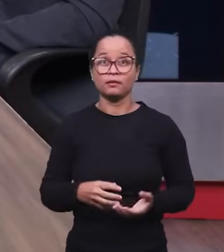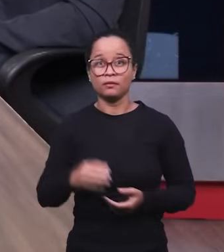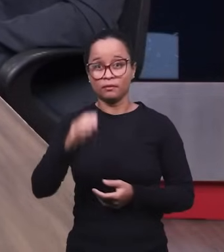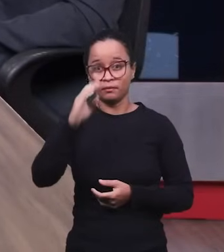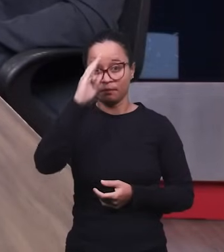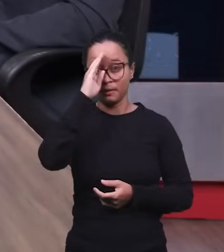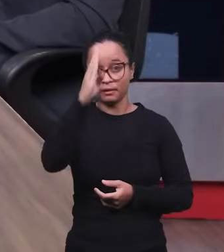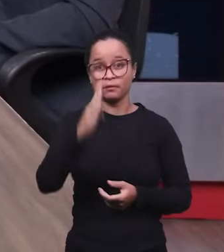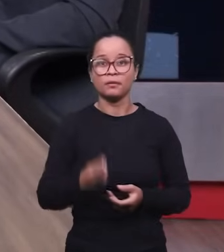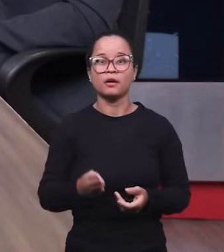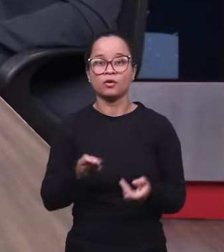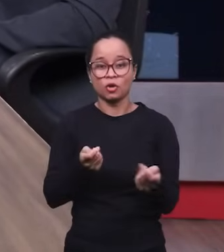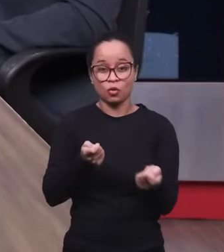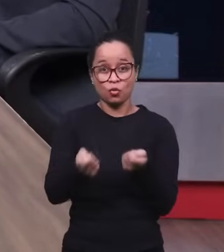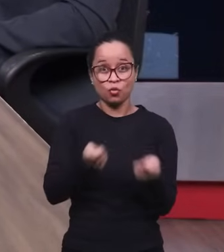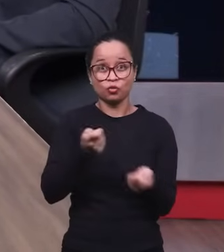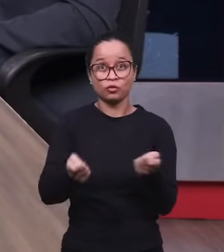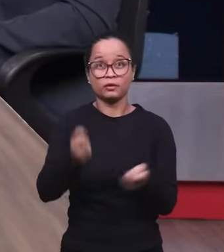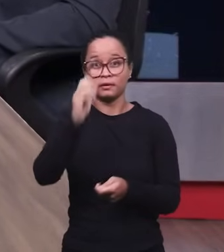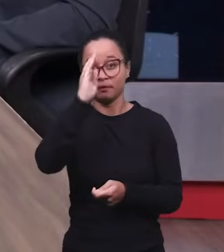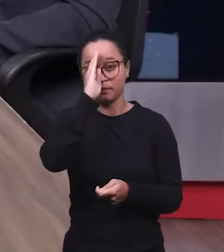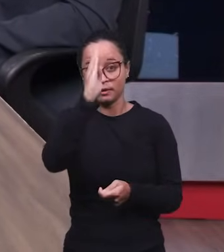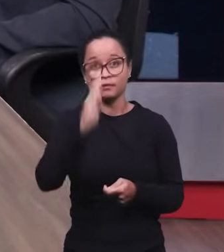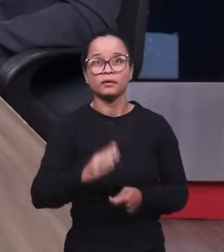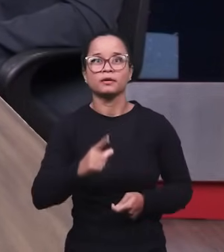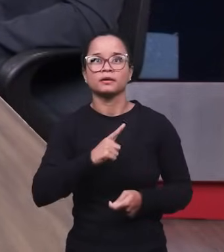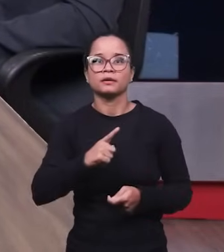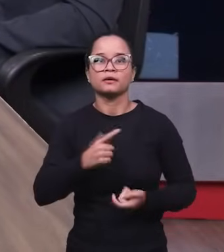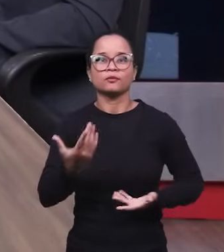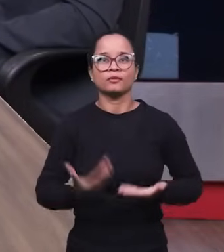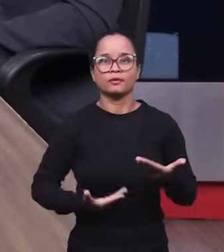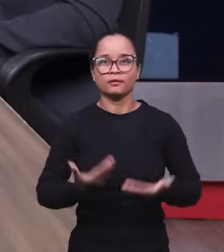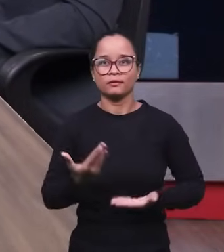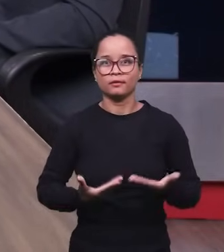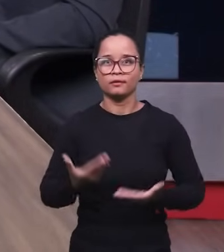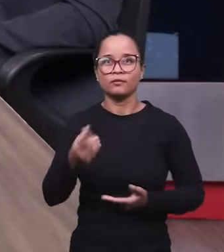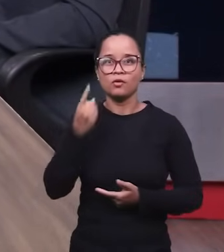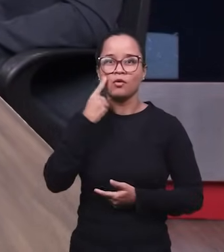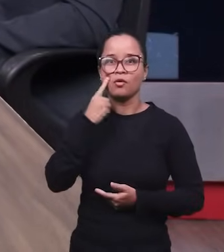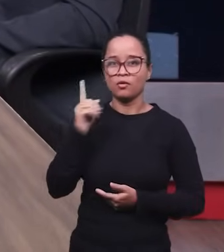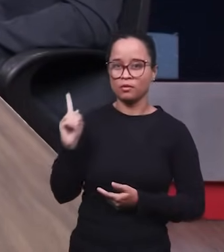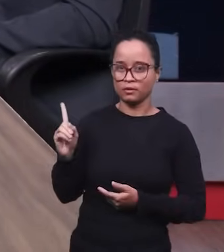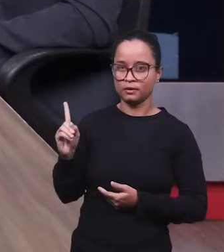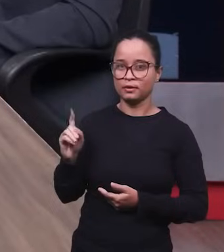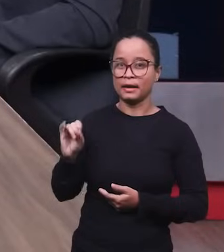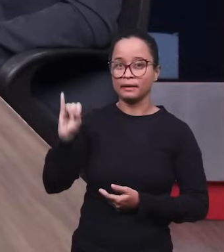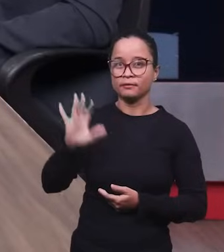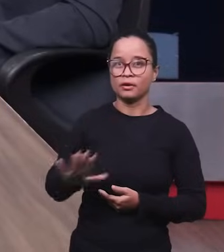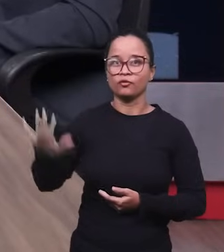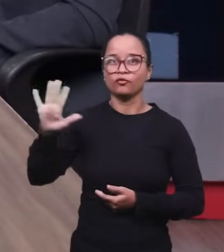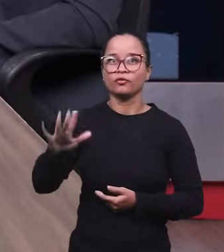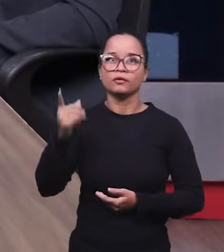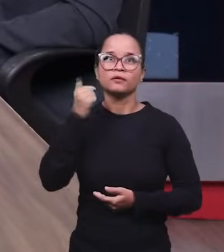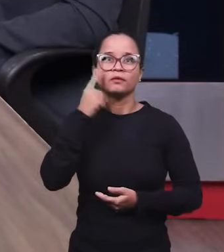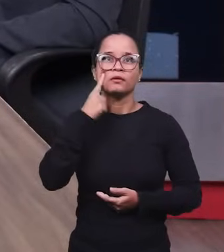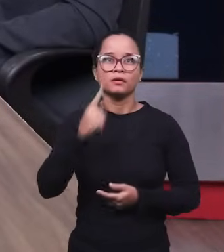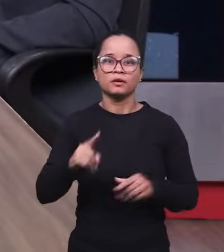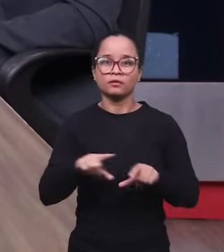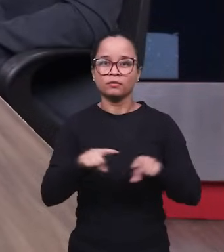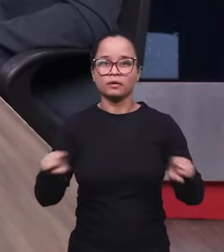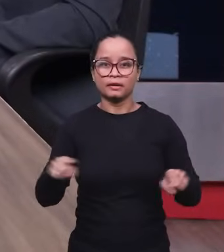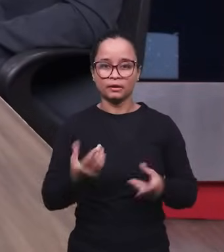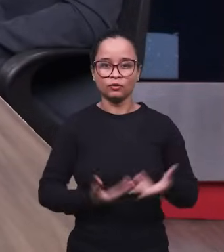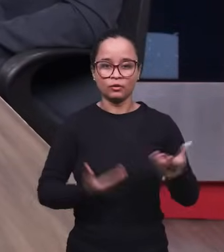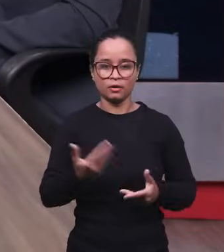então Controle Mestre, né? Que é o nosso local aqui, onde fica ali um irmão, próximo aqui desse painel que está aqui, né? Então está aqui